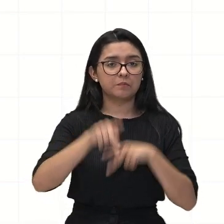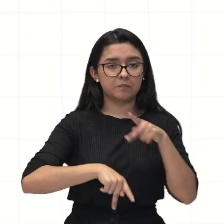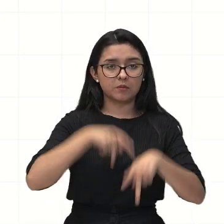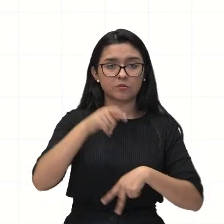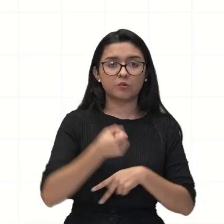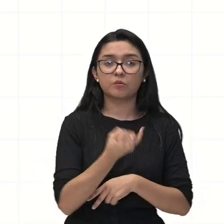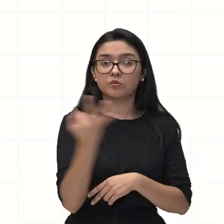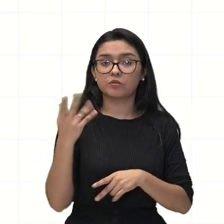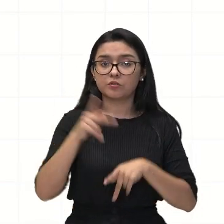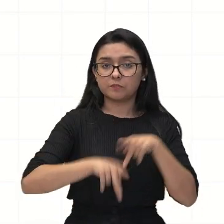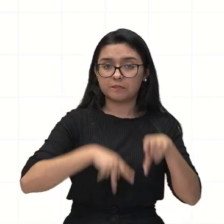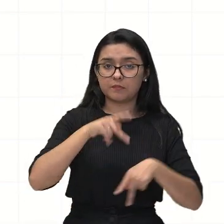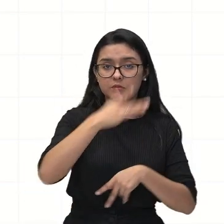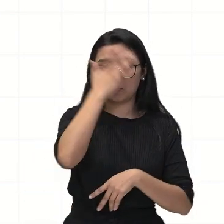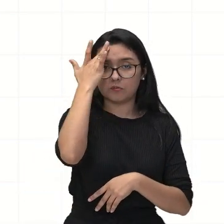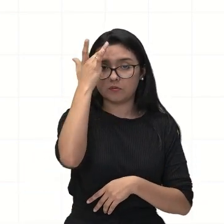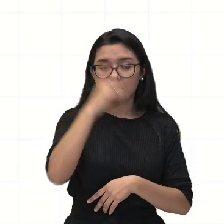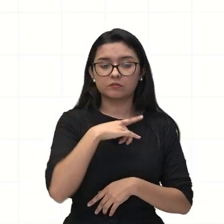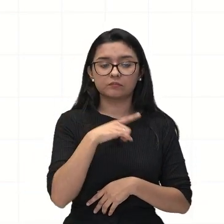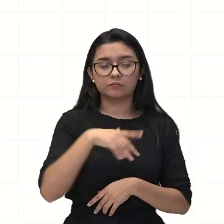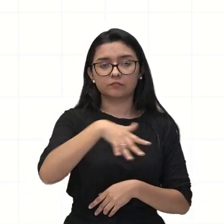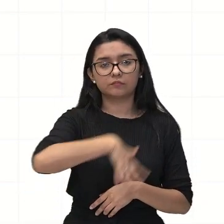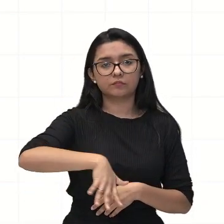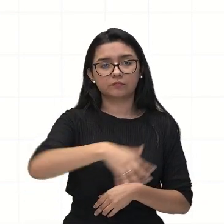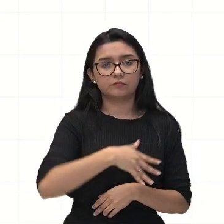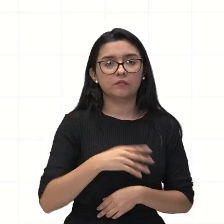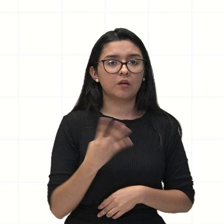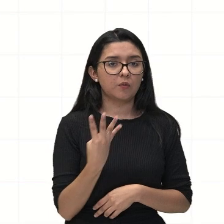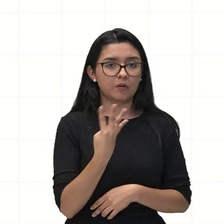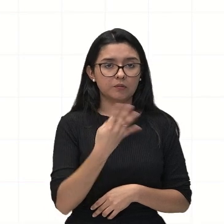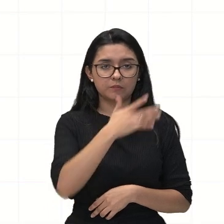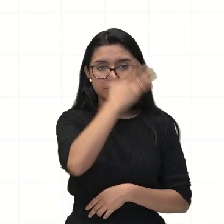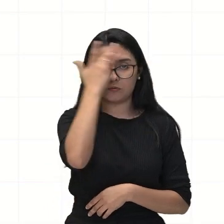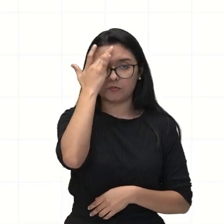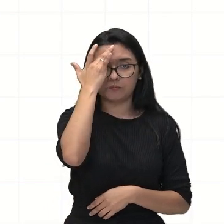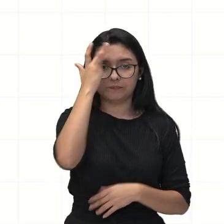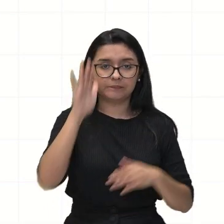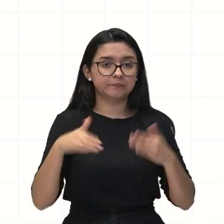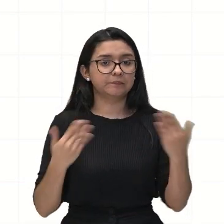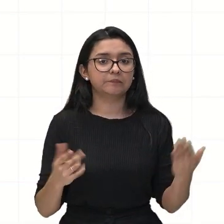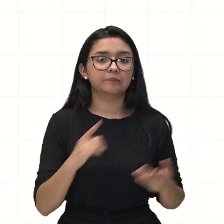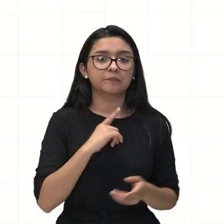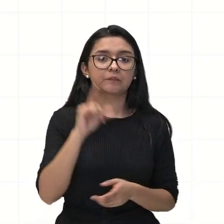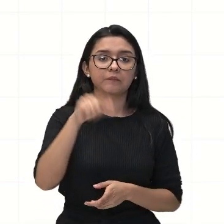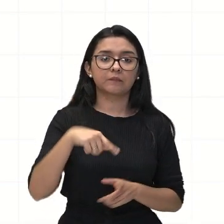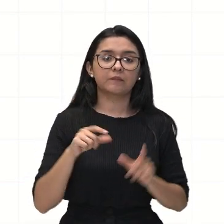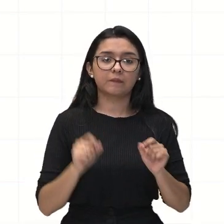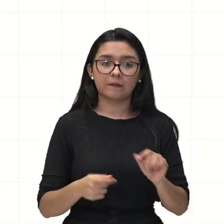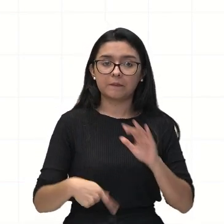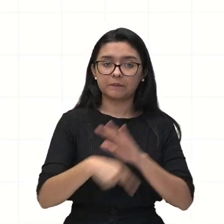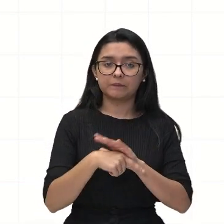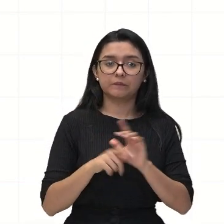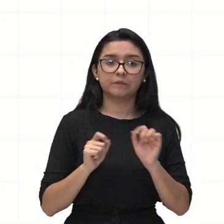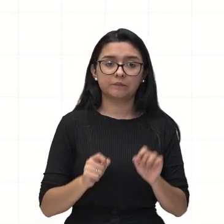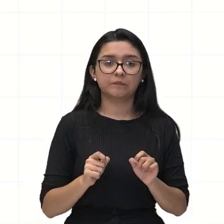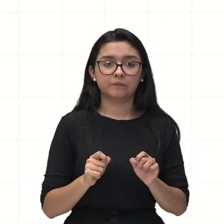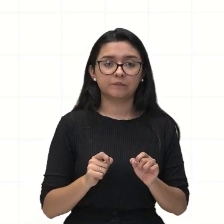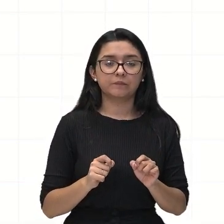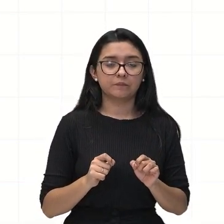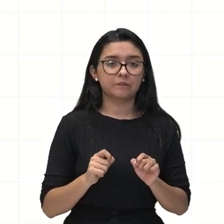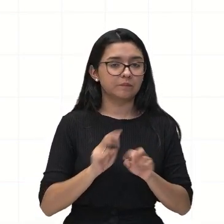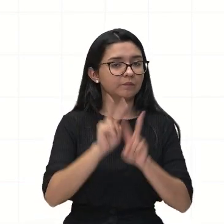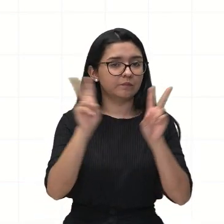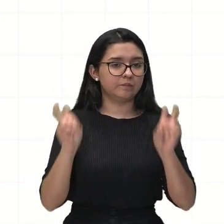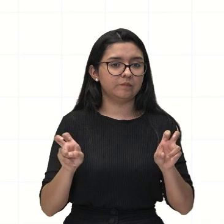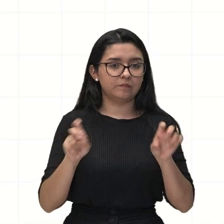de pessoas que suportam o metro quadrado, é de 4 pessoas. Então, isso daqui é chamado de densidade demográfica. Então, vamos